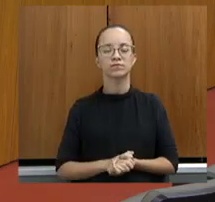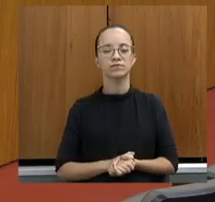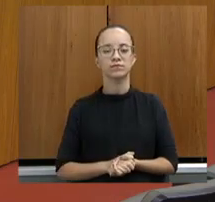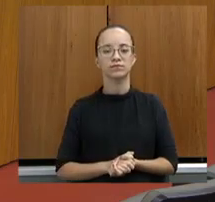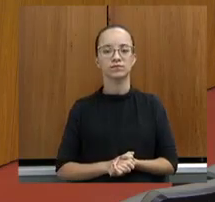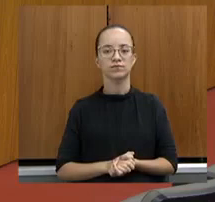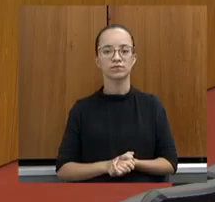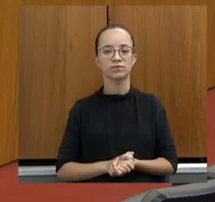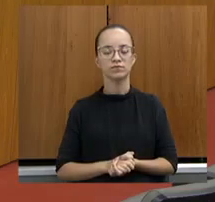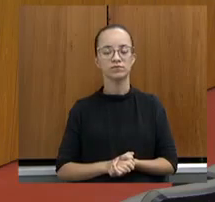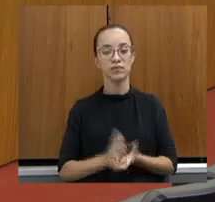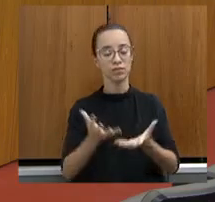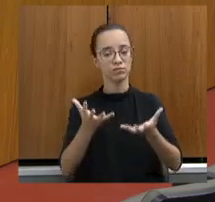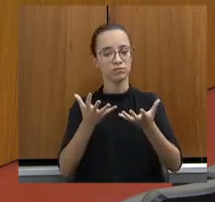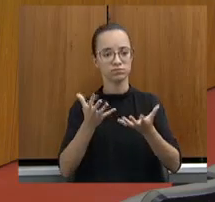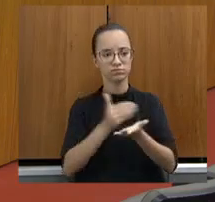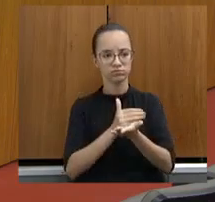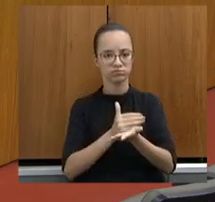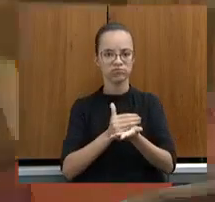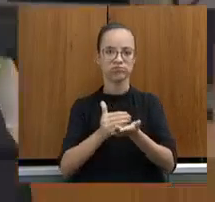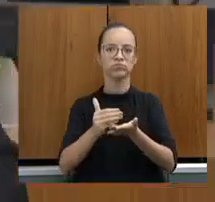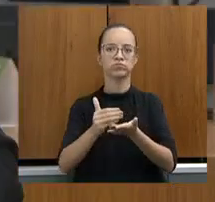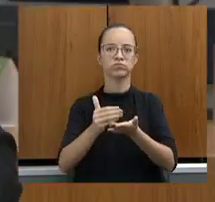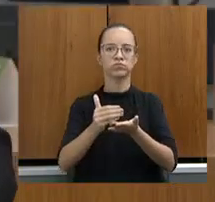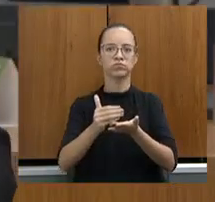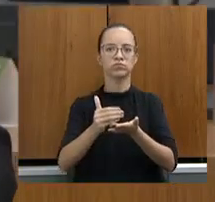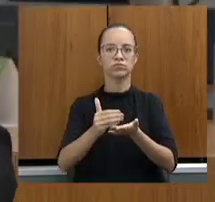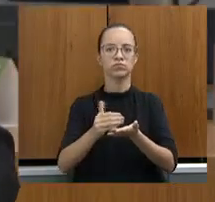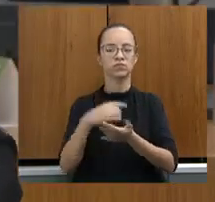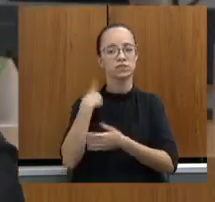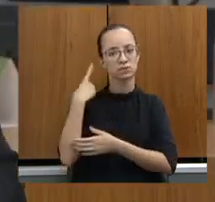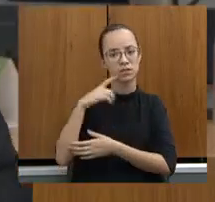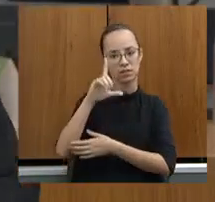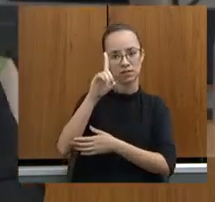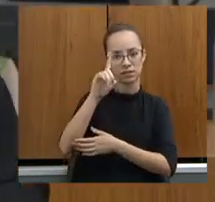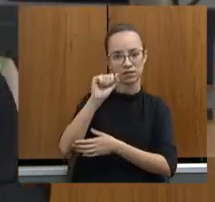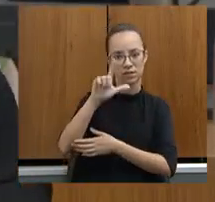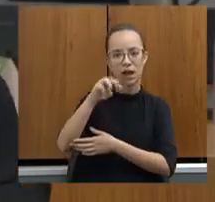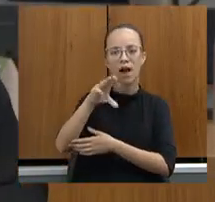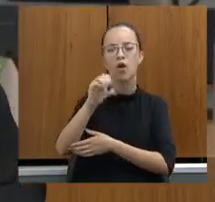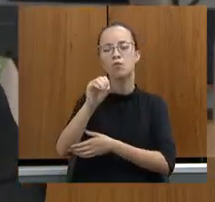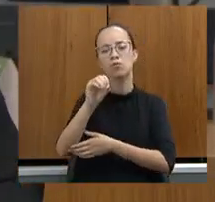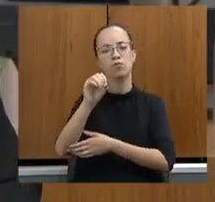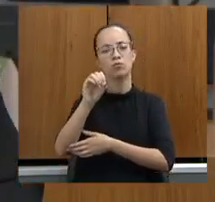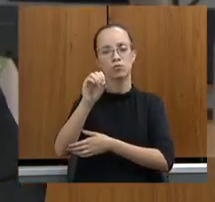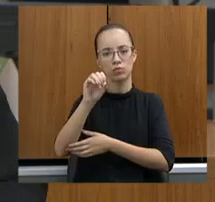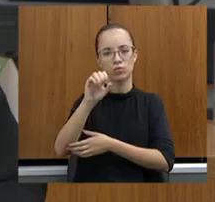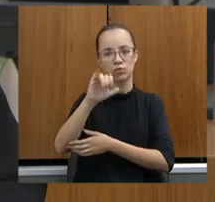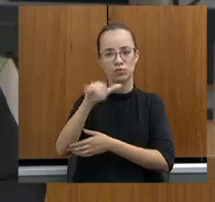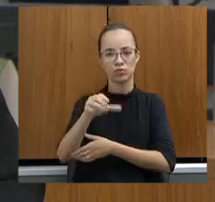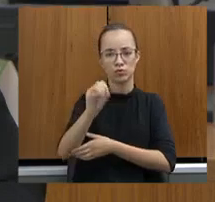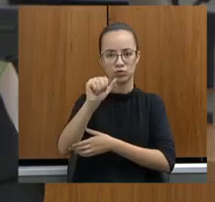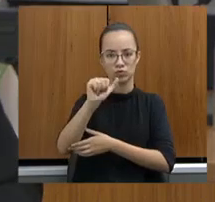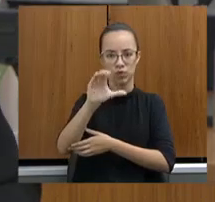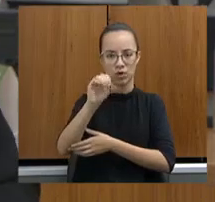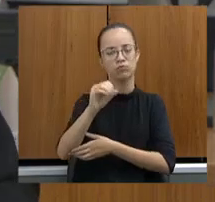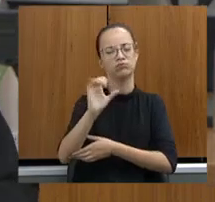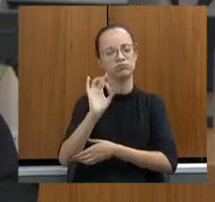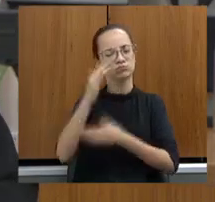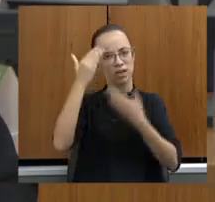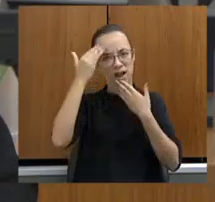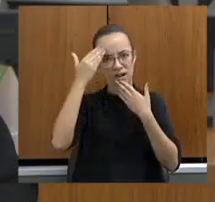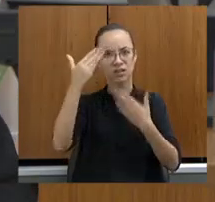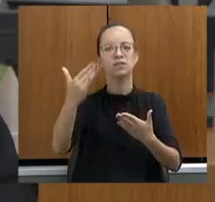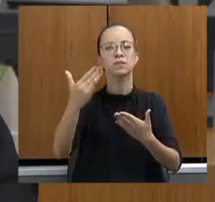eu queria inicialmente Deputado João Leite também agradecer